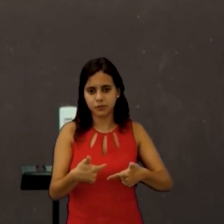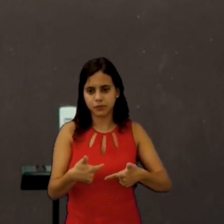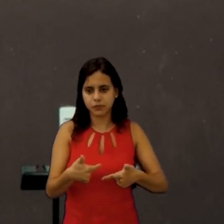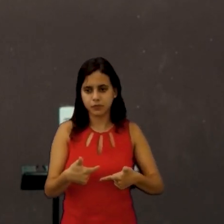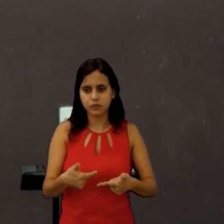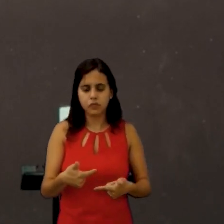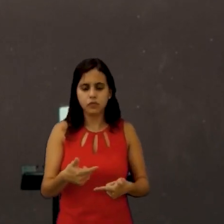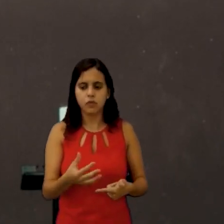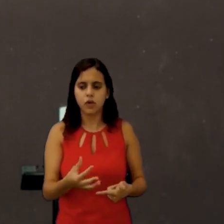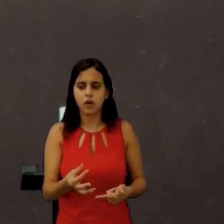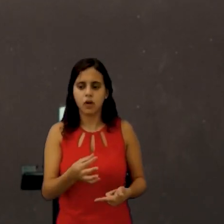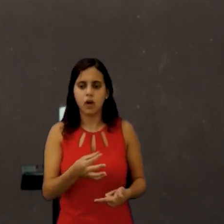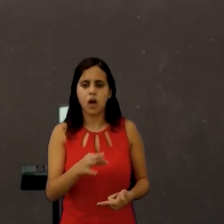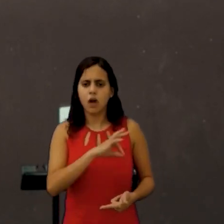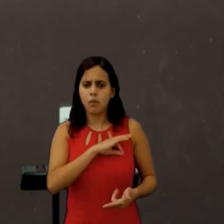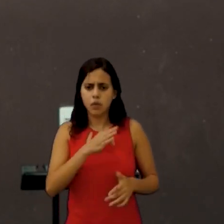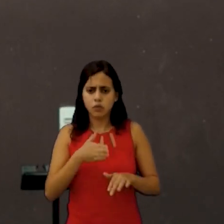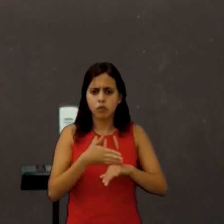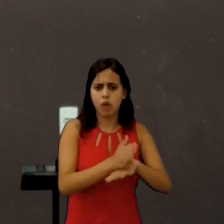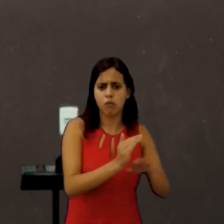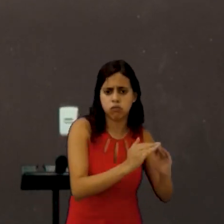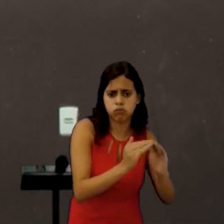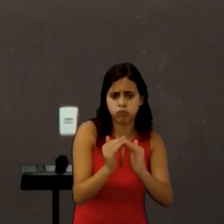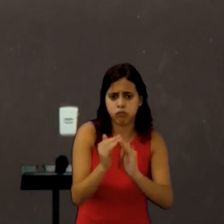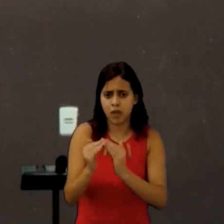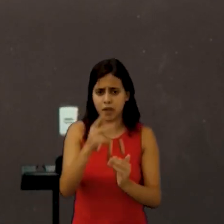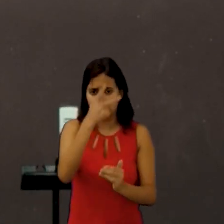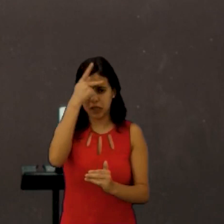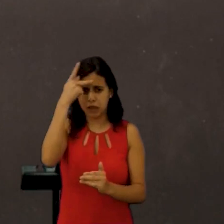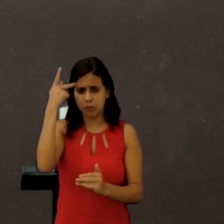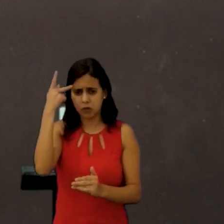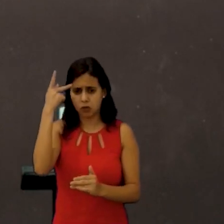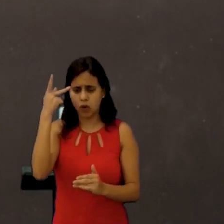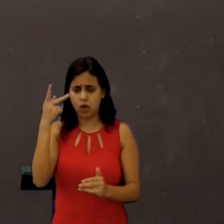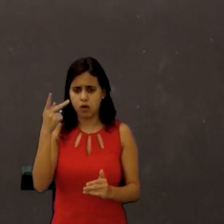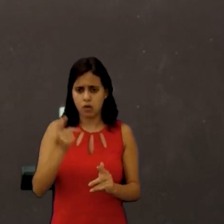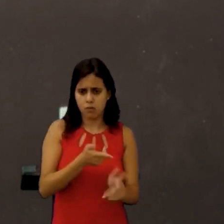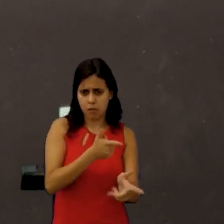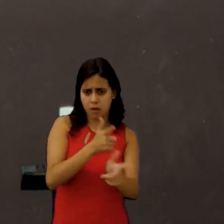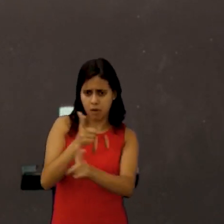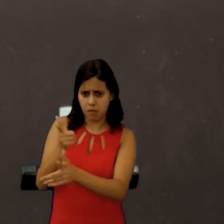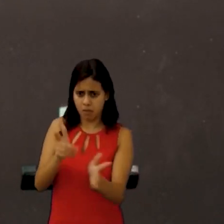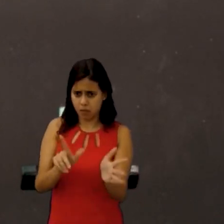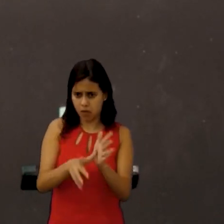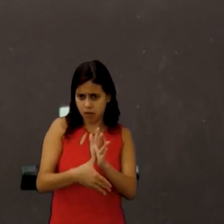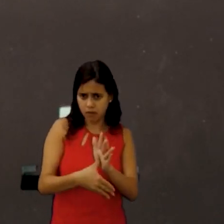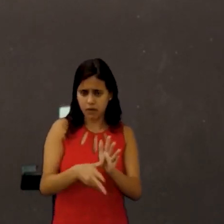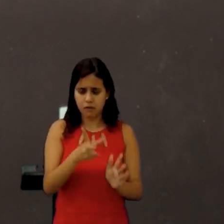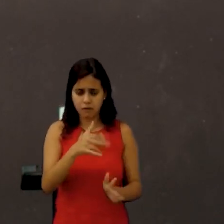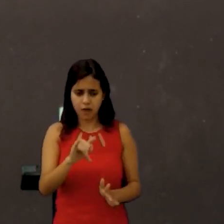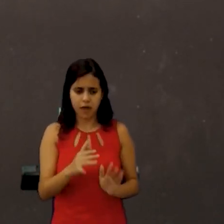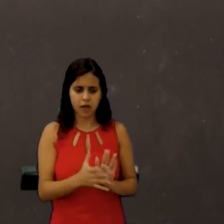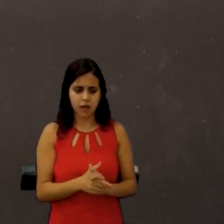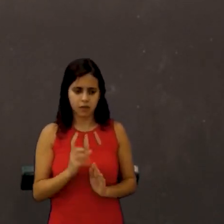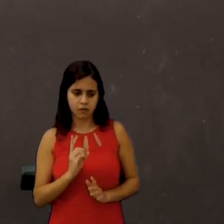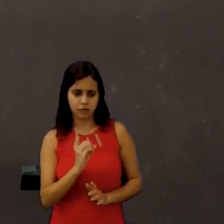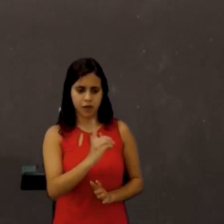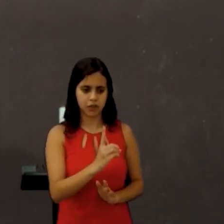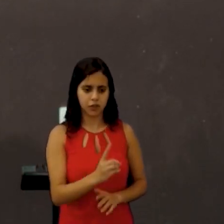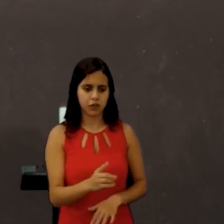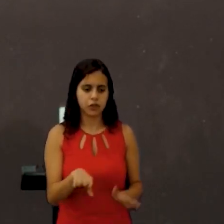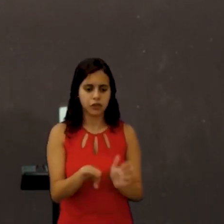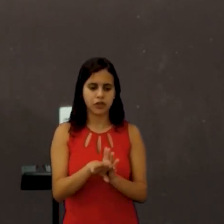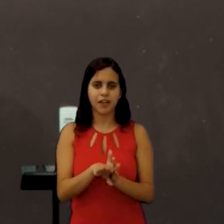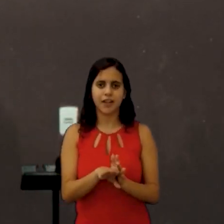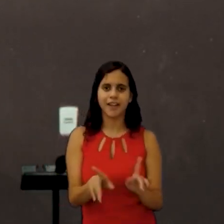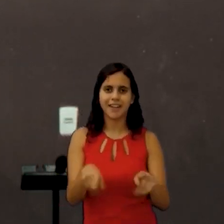que está tomada por criminosos, fortemente armados, para tentar pacificar a favela. A polícia não vai chegar lá